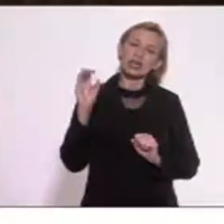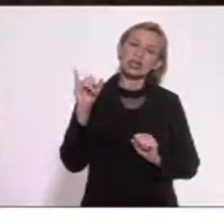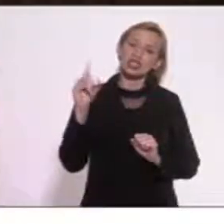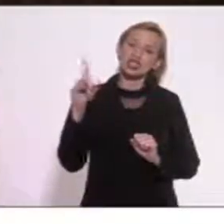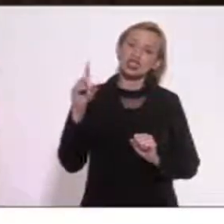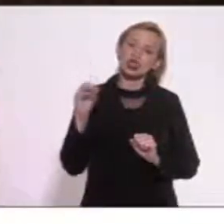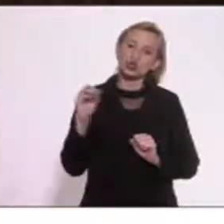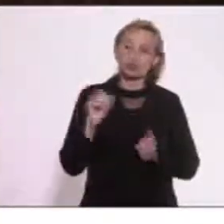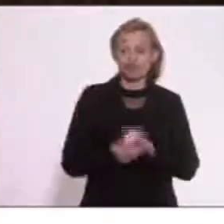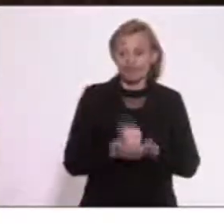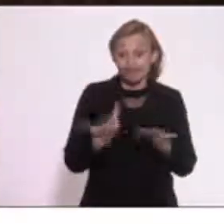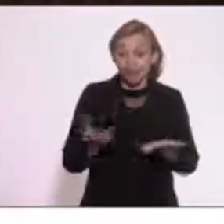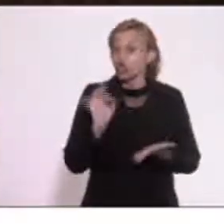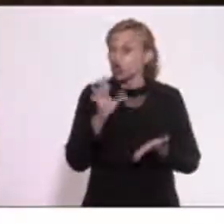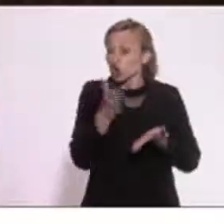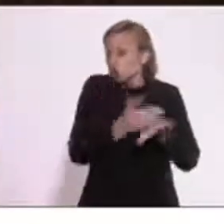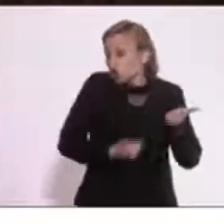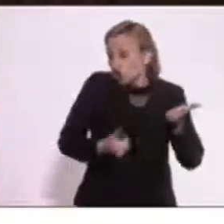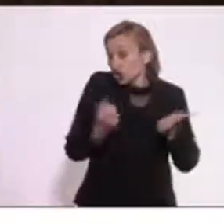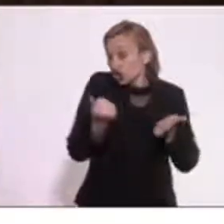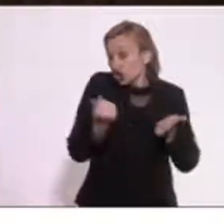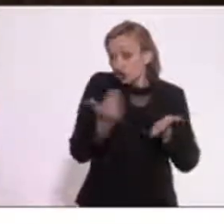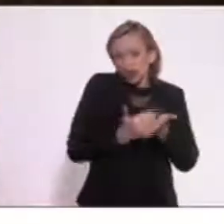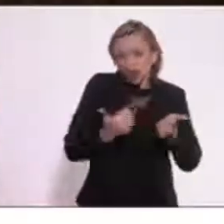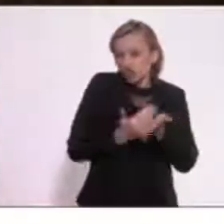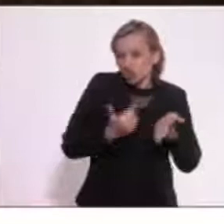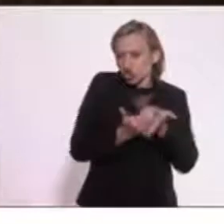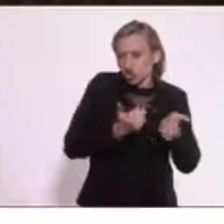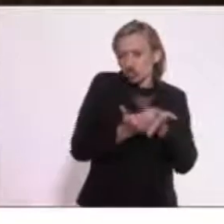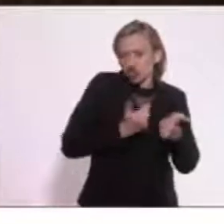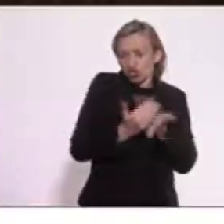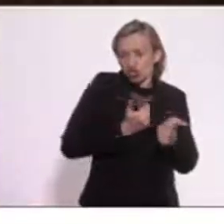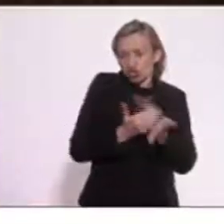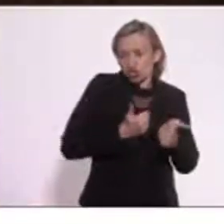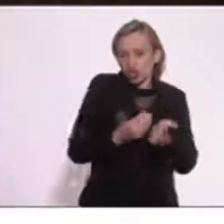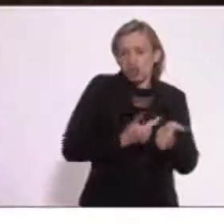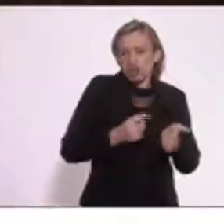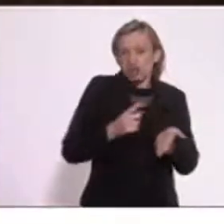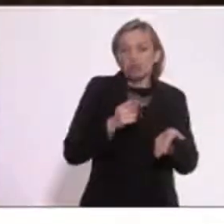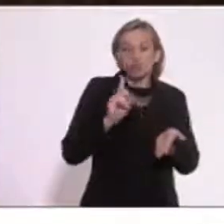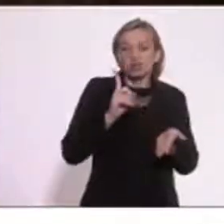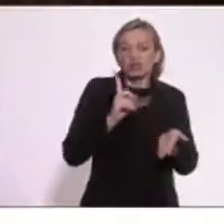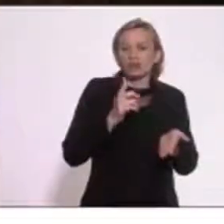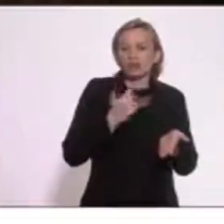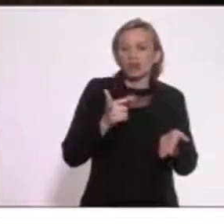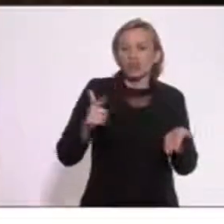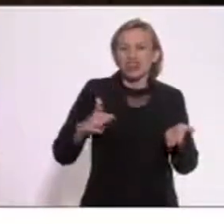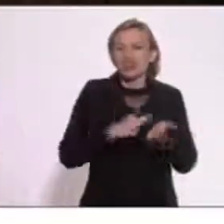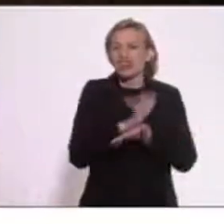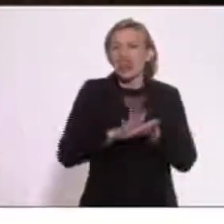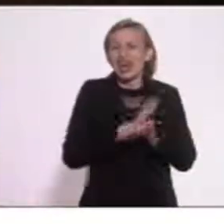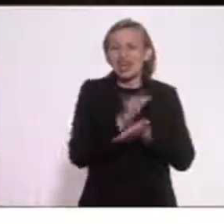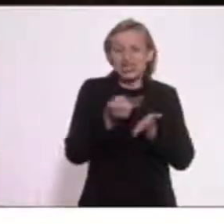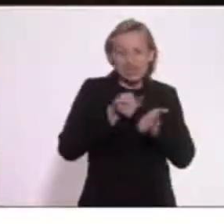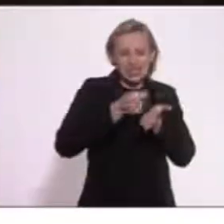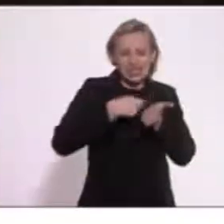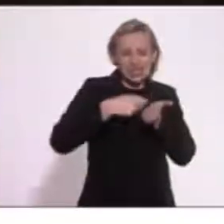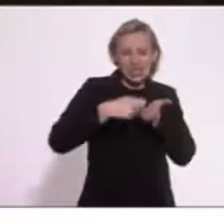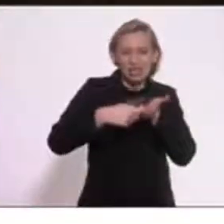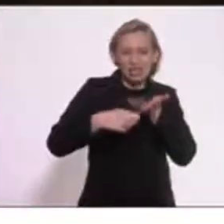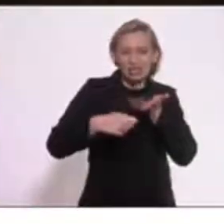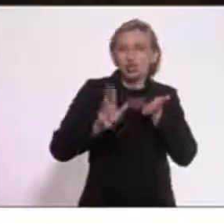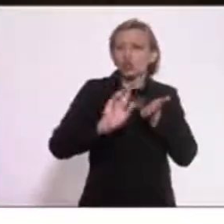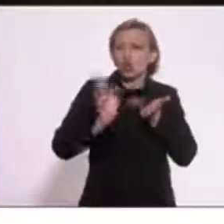só retira dinheiro. Só retira dinheiro. Quer dizer, não existe uma rubrica onde